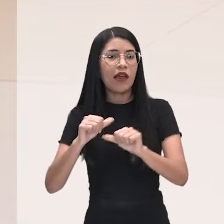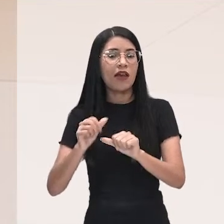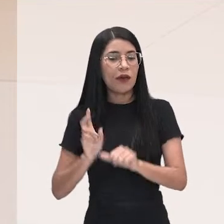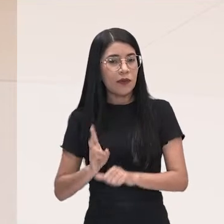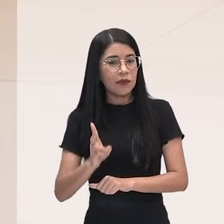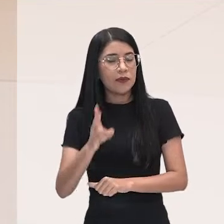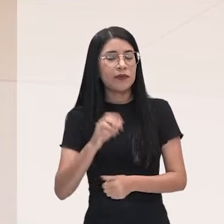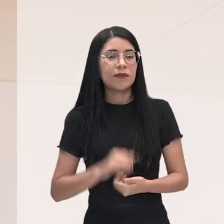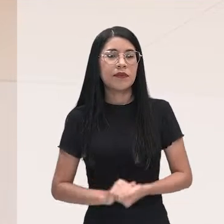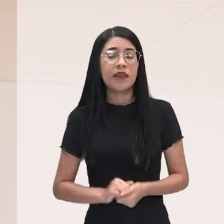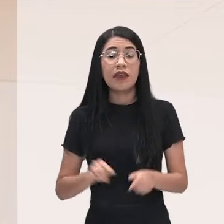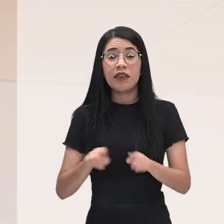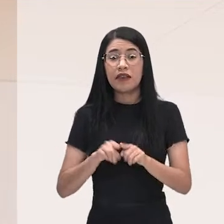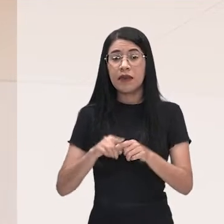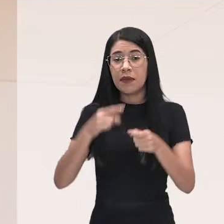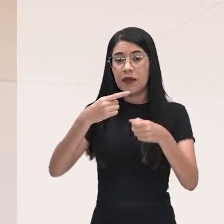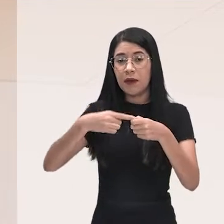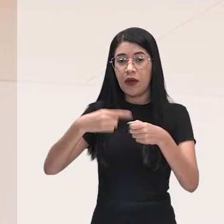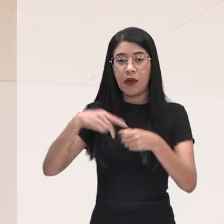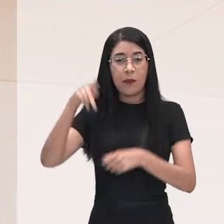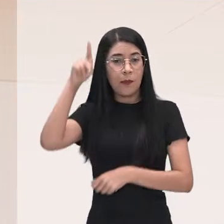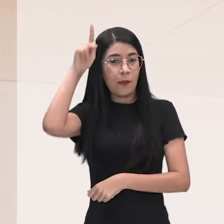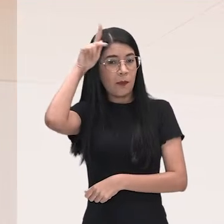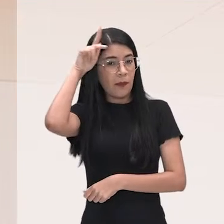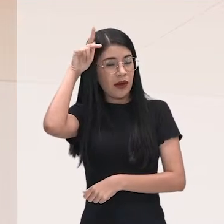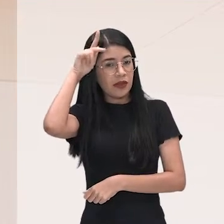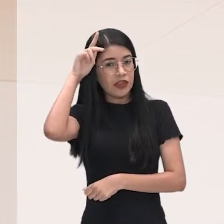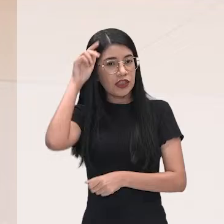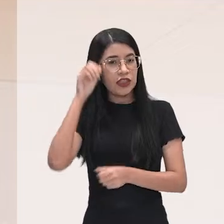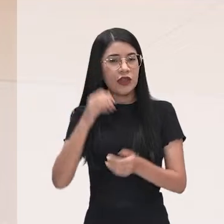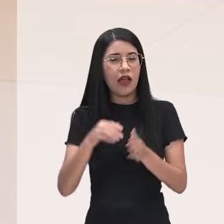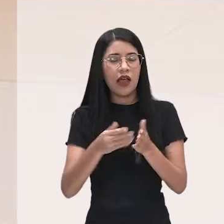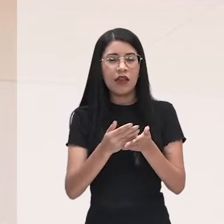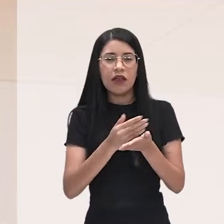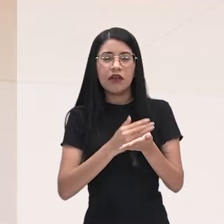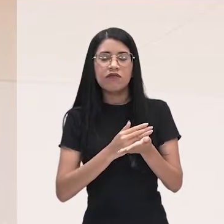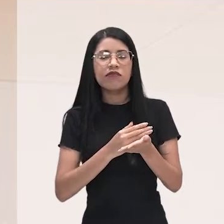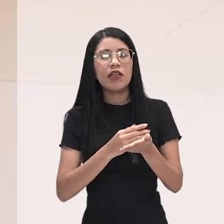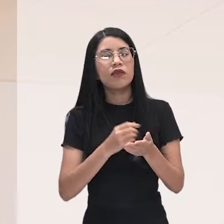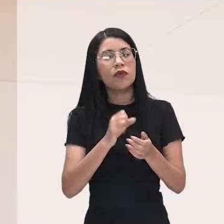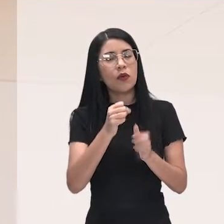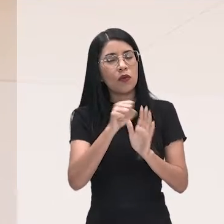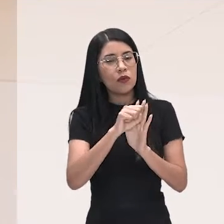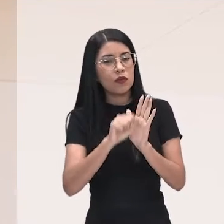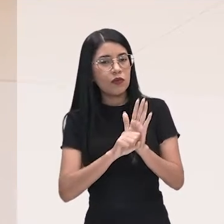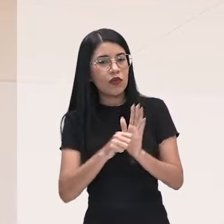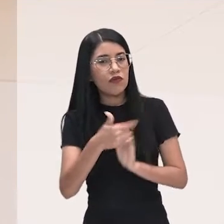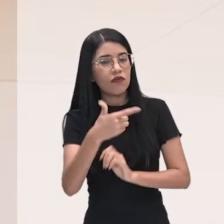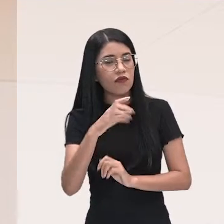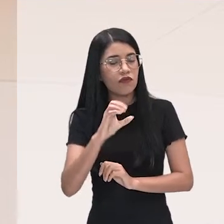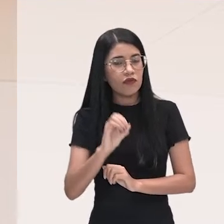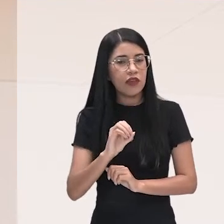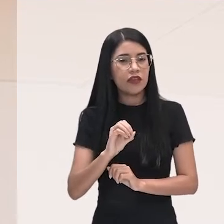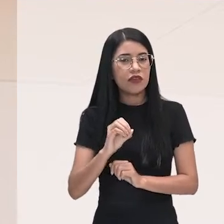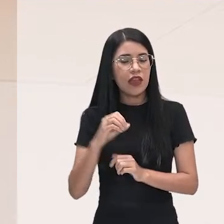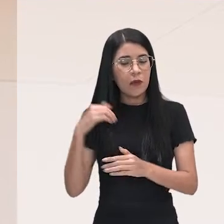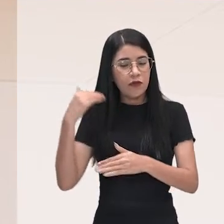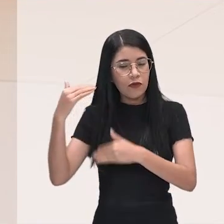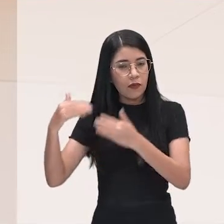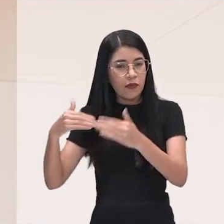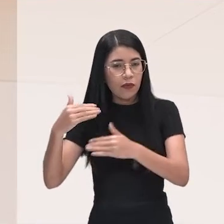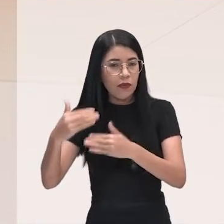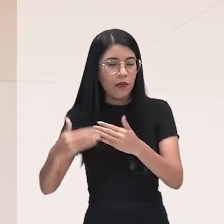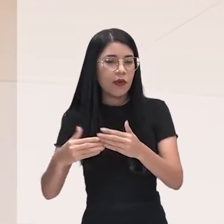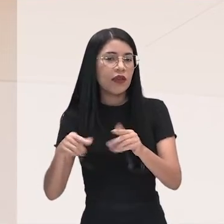também imagens da cidade de Parintins, lá da primeira metade do século XX, e olha como Parintins, ao longo dessas